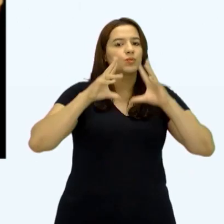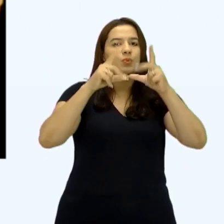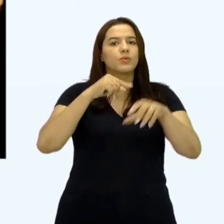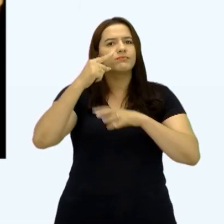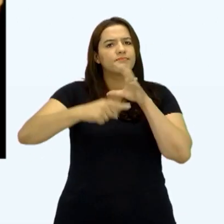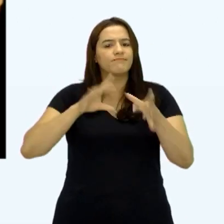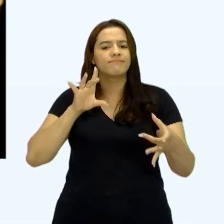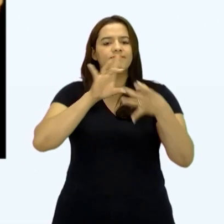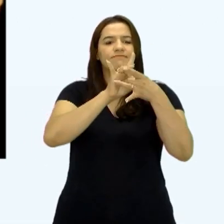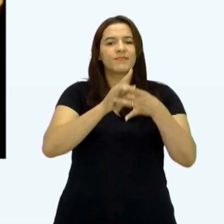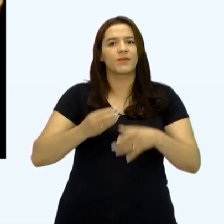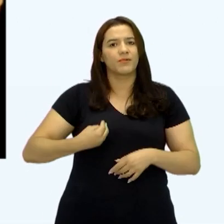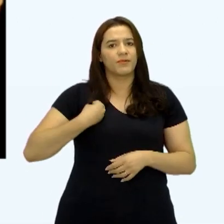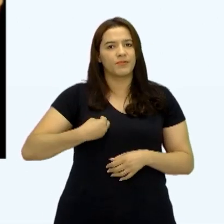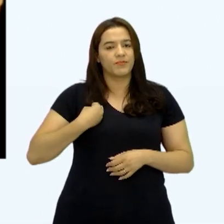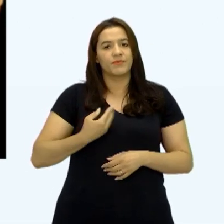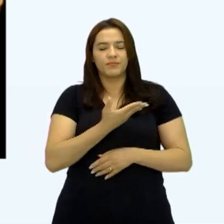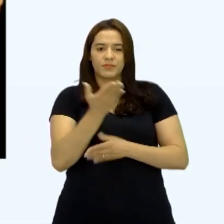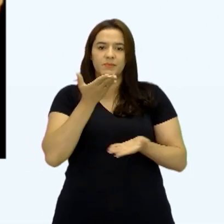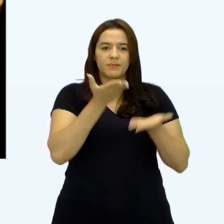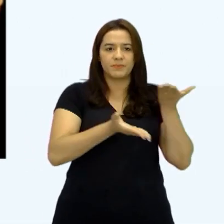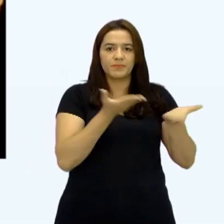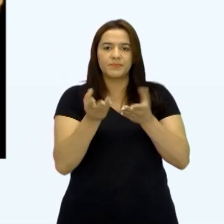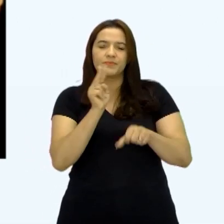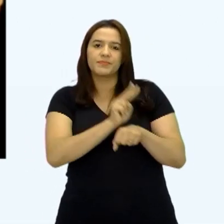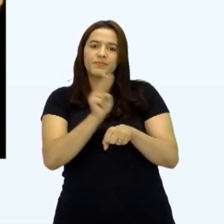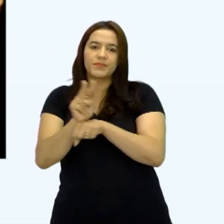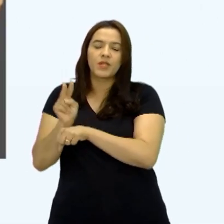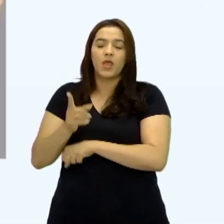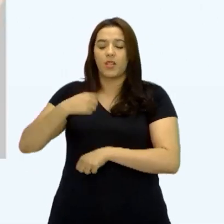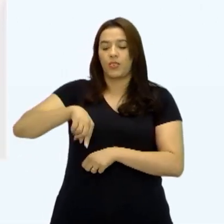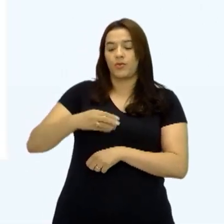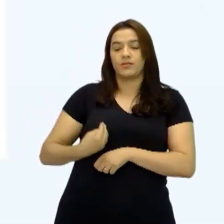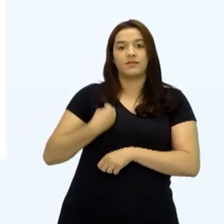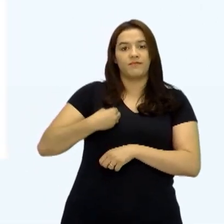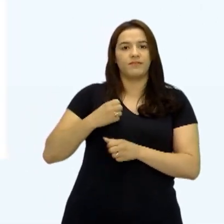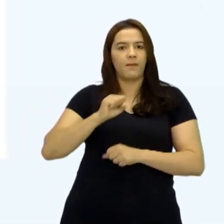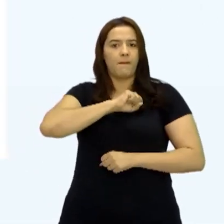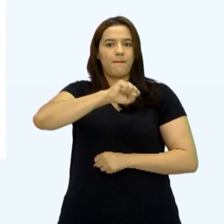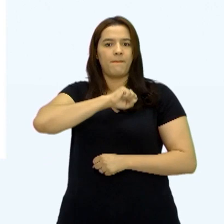vida? Unidades de conservação, onde a nossa vida pulsa.